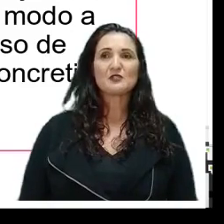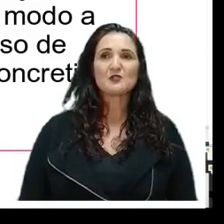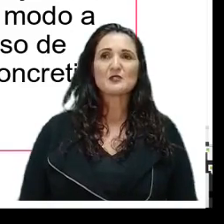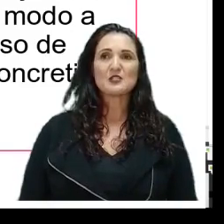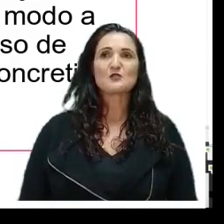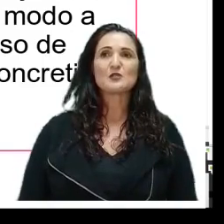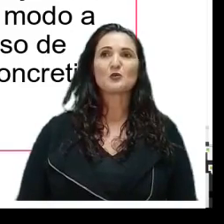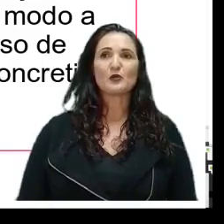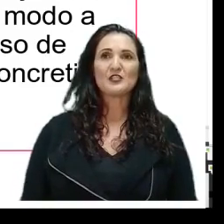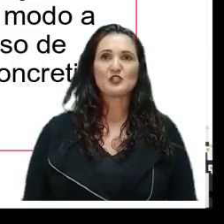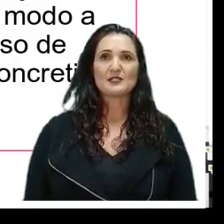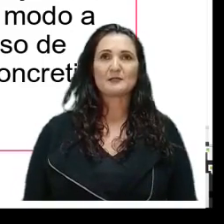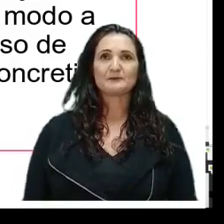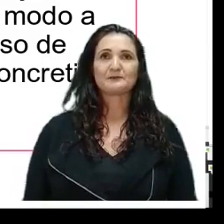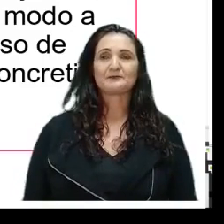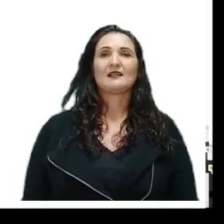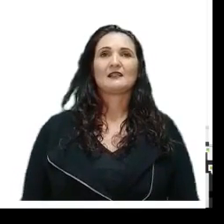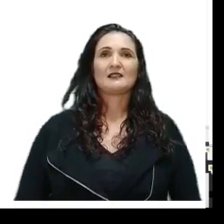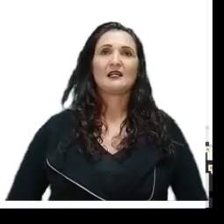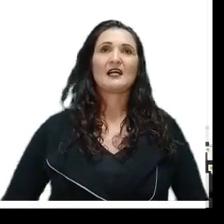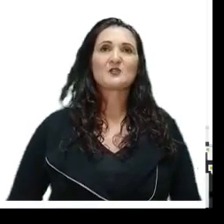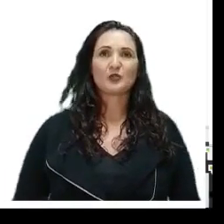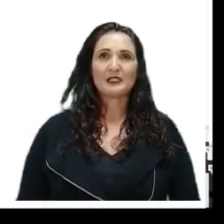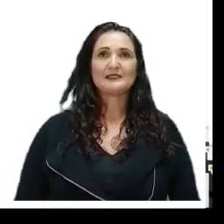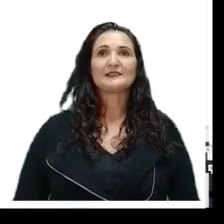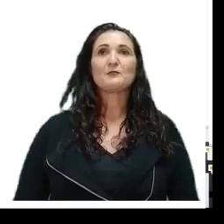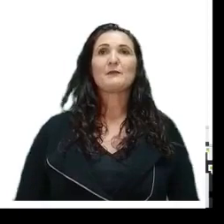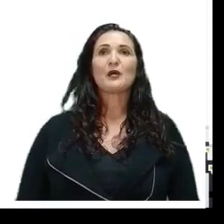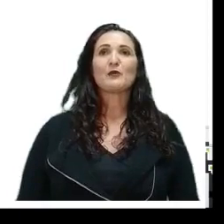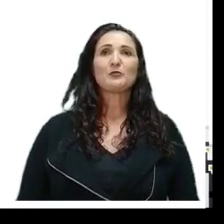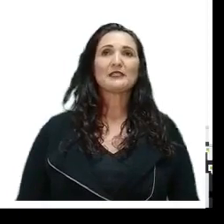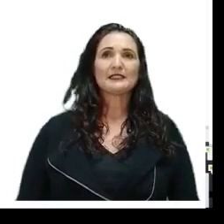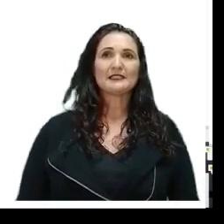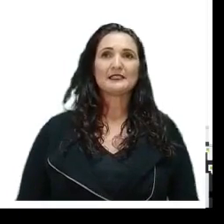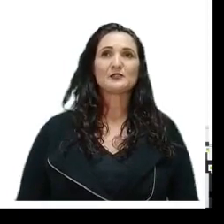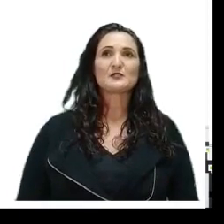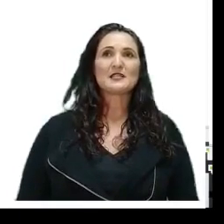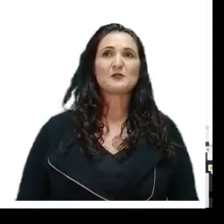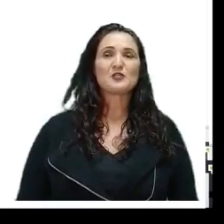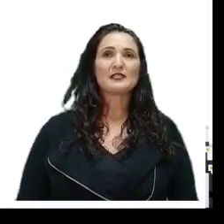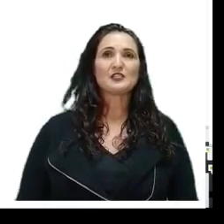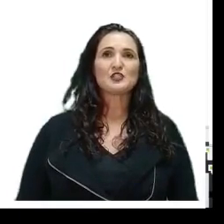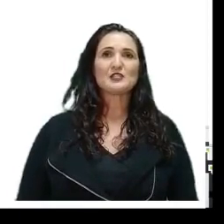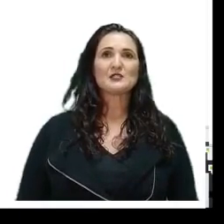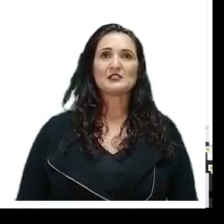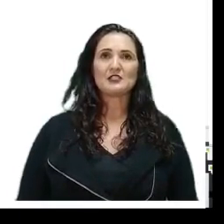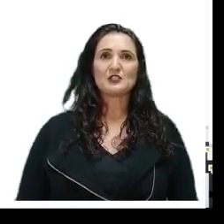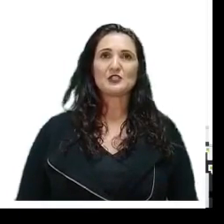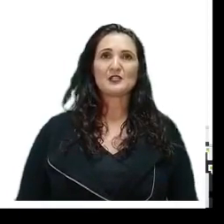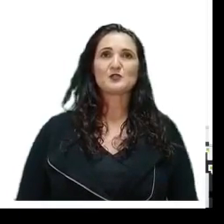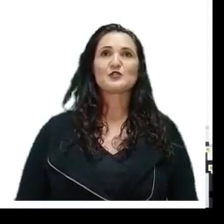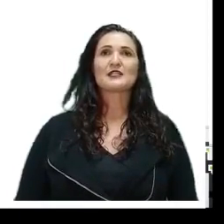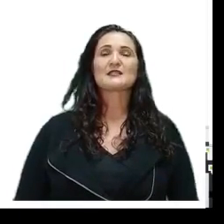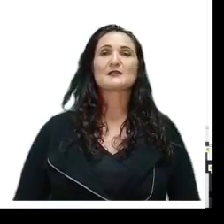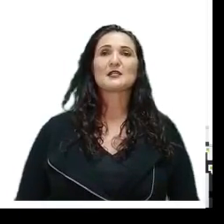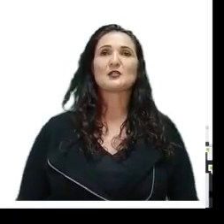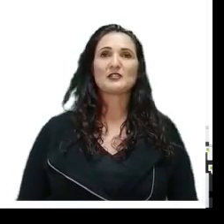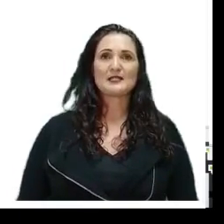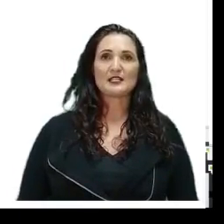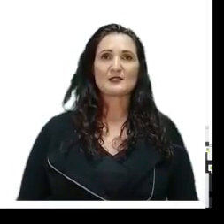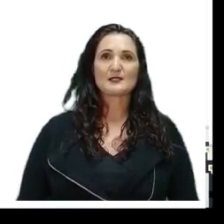tentativa de suicídio se concretize. A escola tem um papel importante no sistema de garantias de direitos de